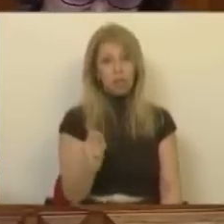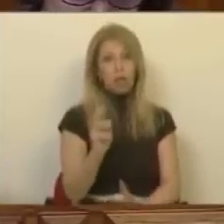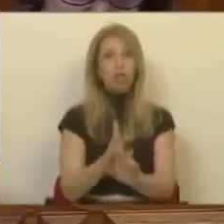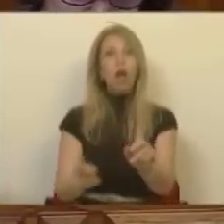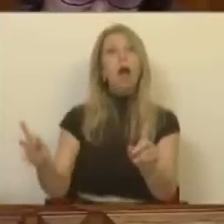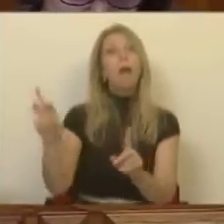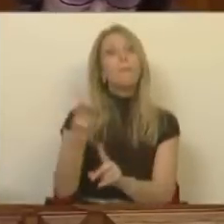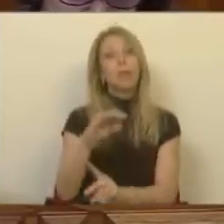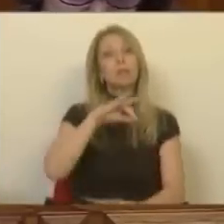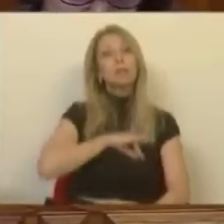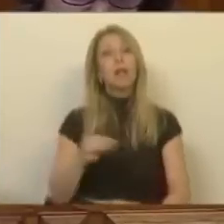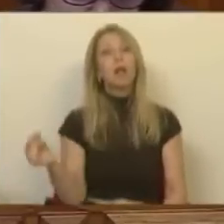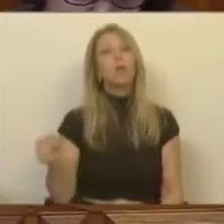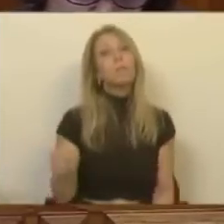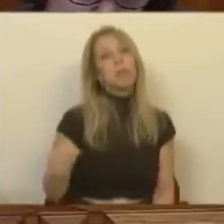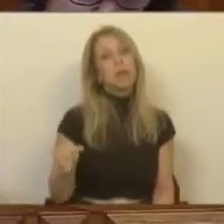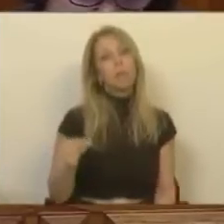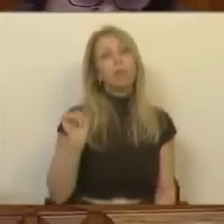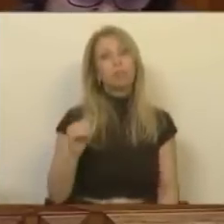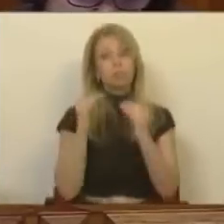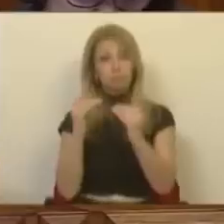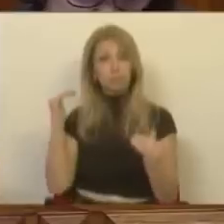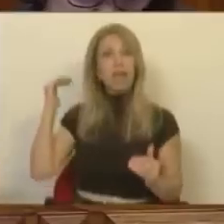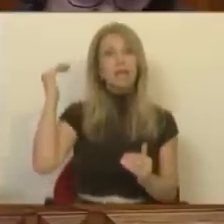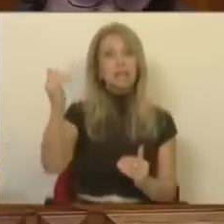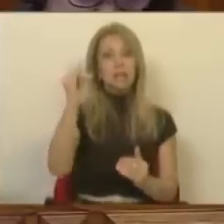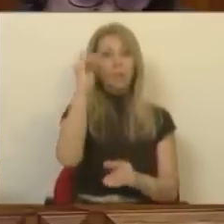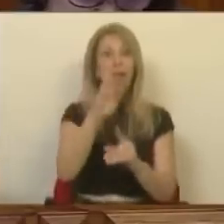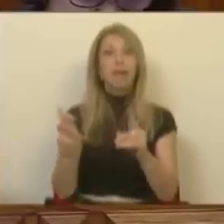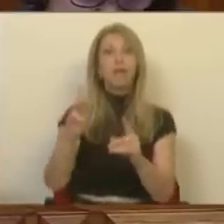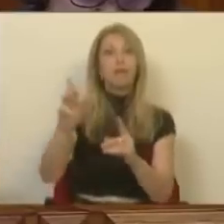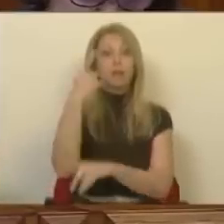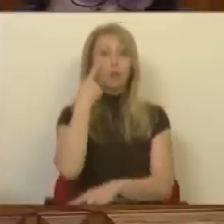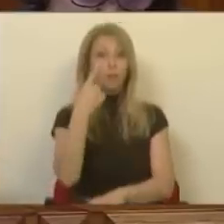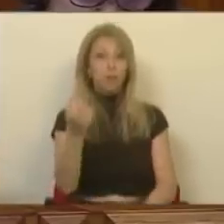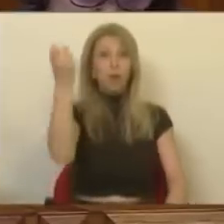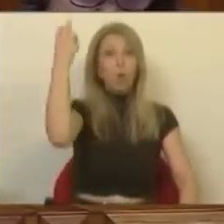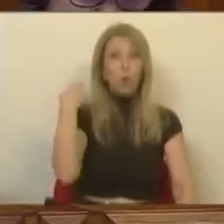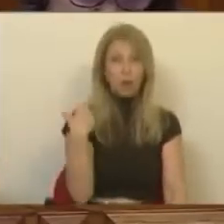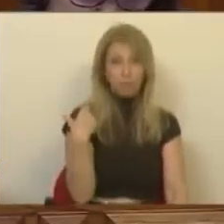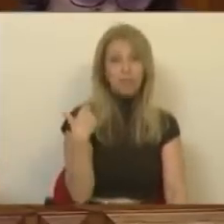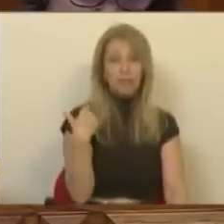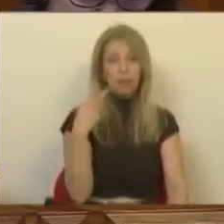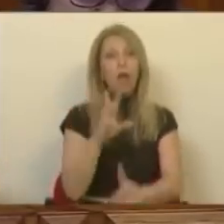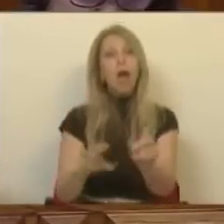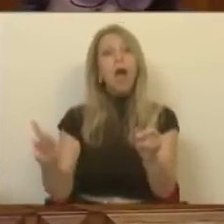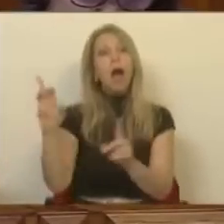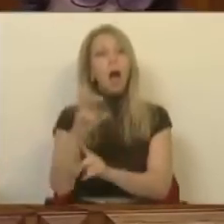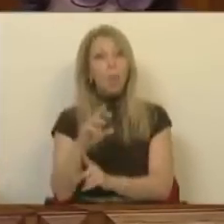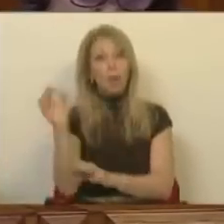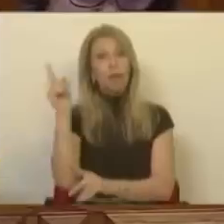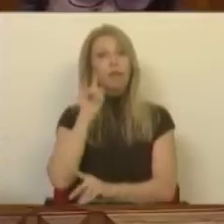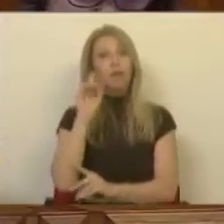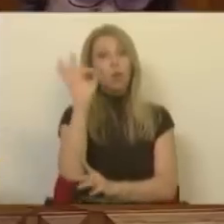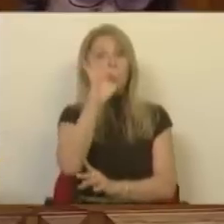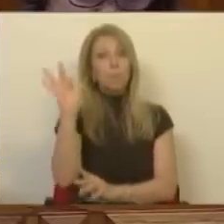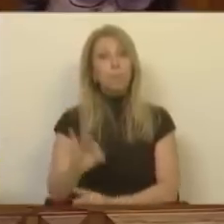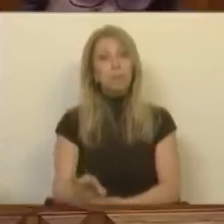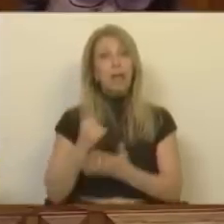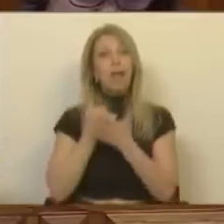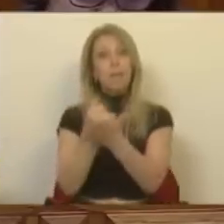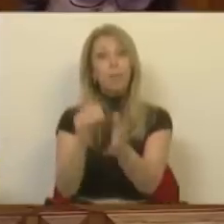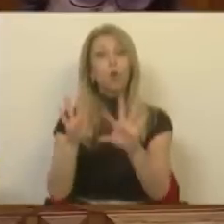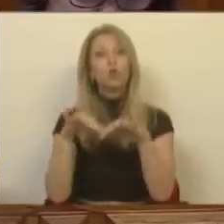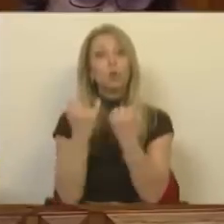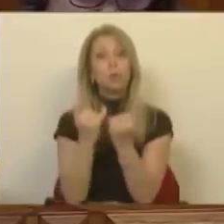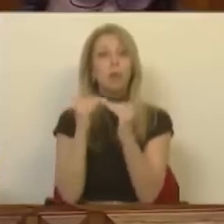aumentos do salário mínimo têm sido acima da inflação verificada do ano passado que o aumento dos index anos depois dos reais tenham